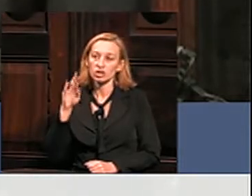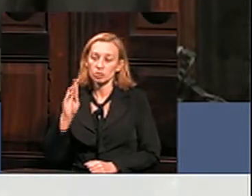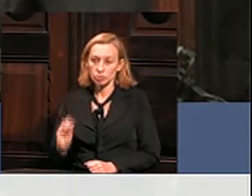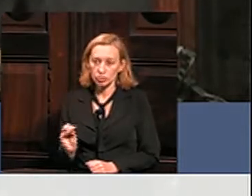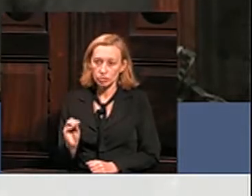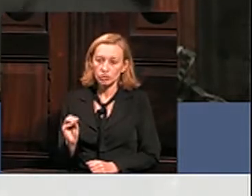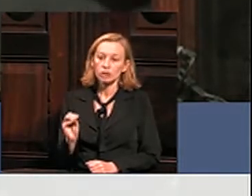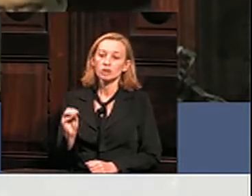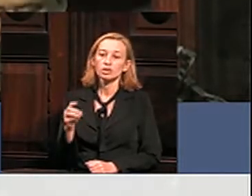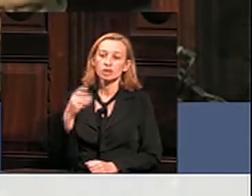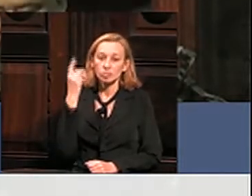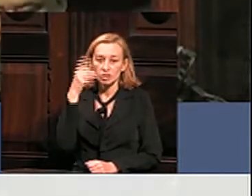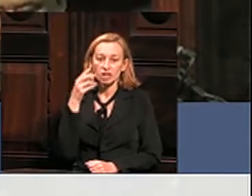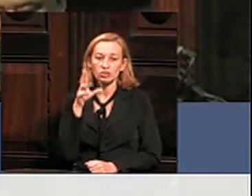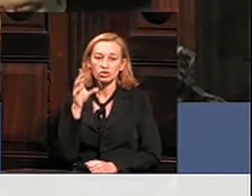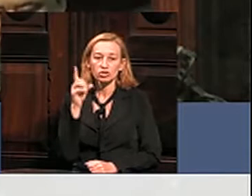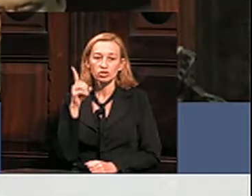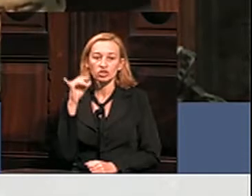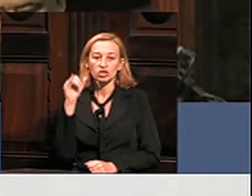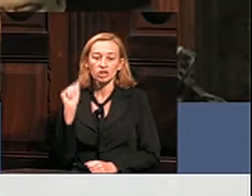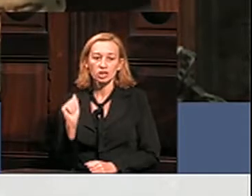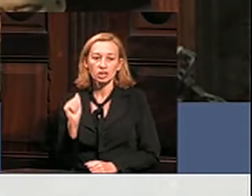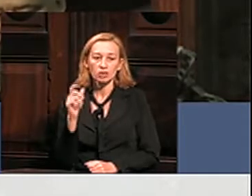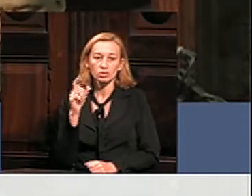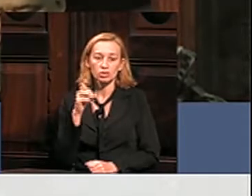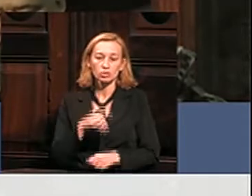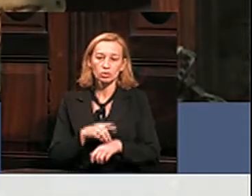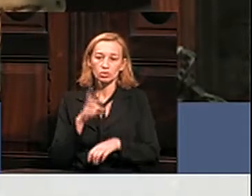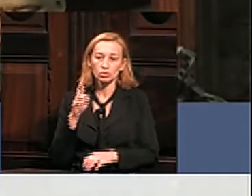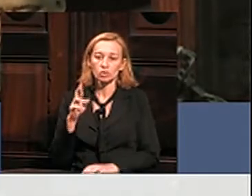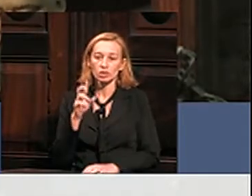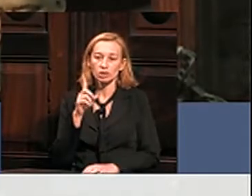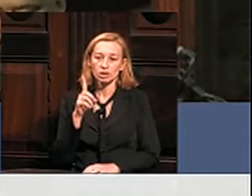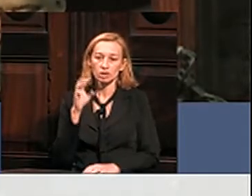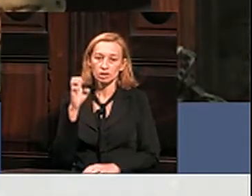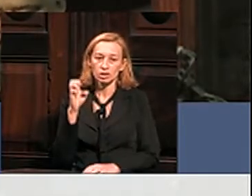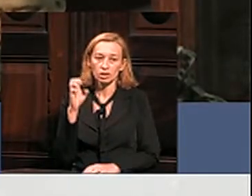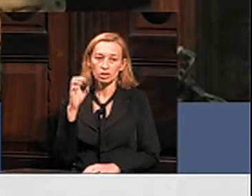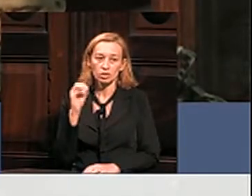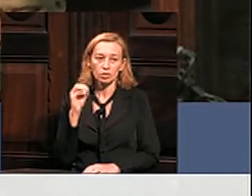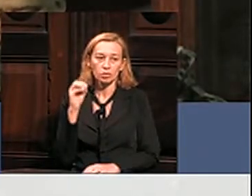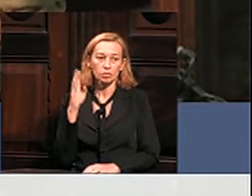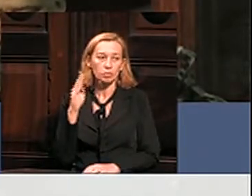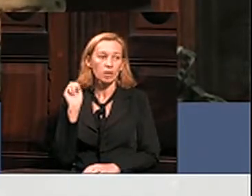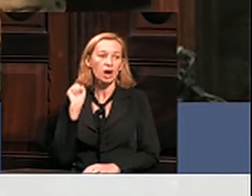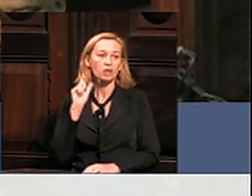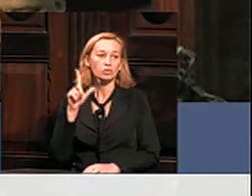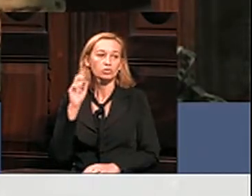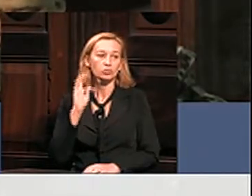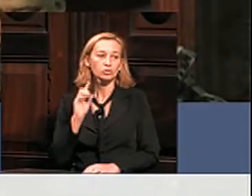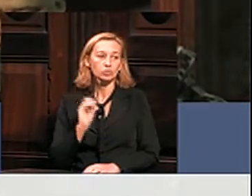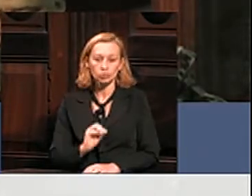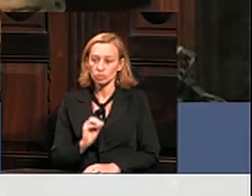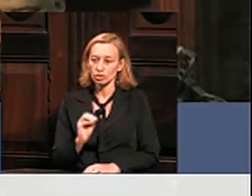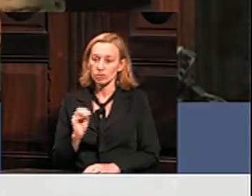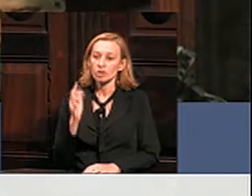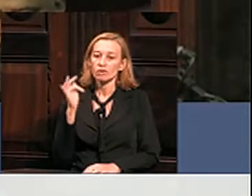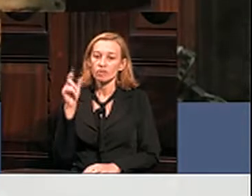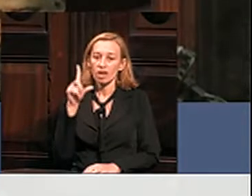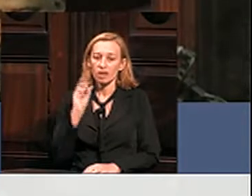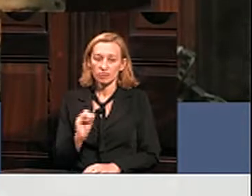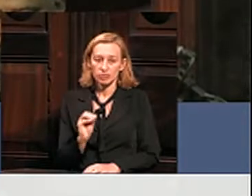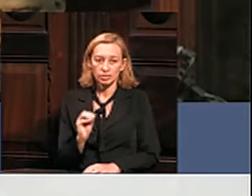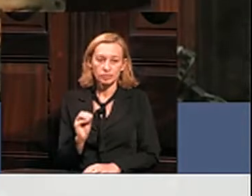Deputado Dica. Doutor Deodalto. Doutor Julianelli. Enfermeira Rejane. Fábio Silva.